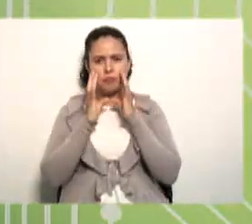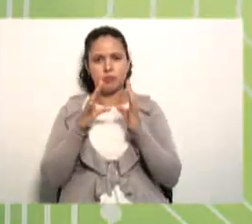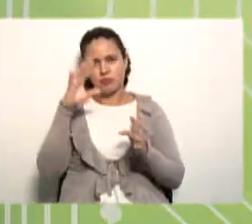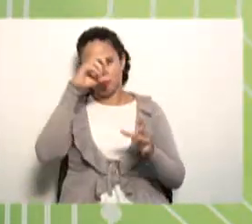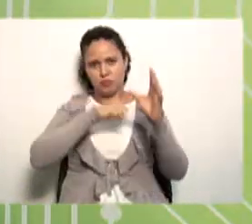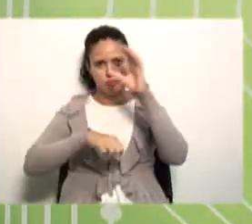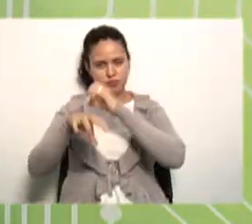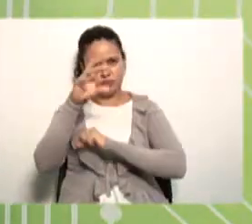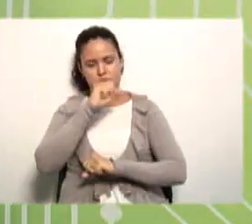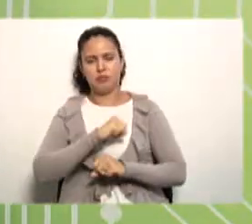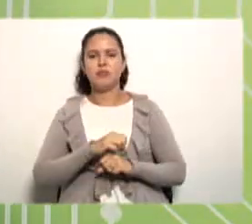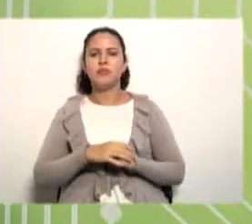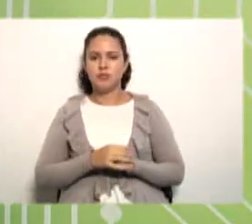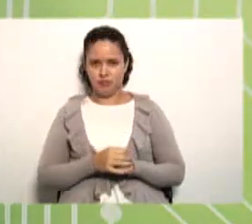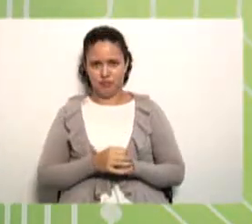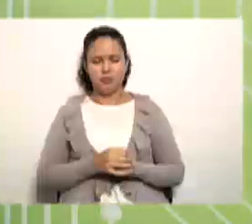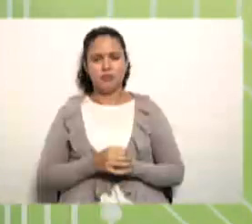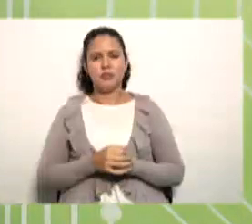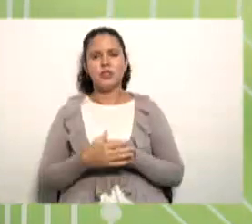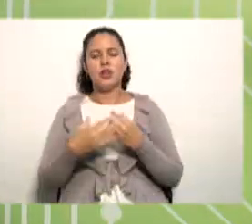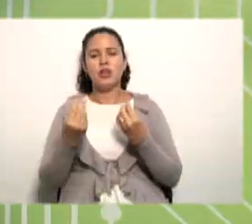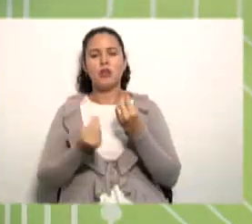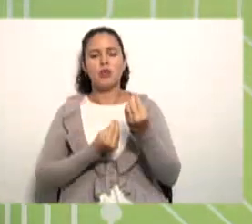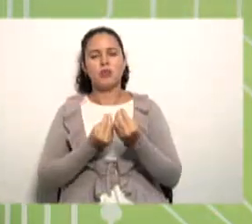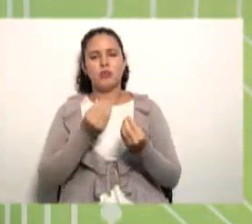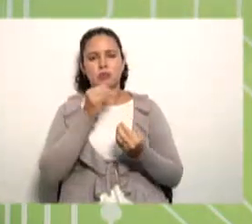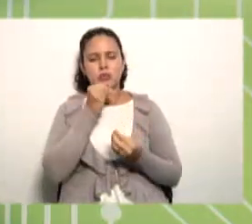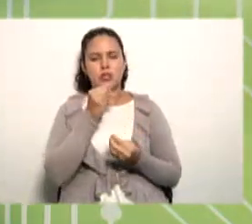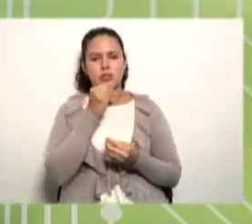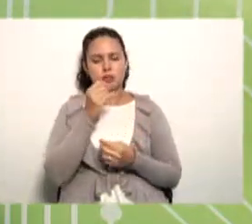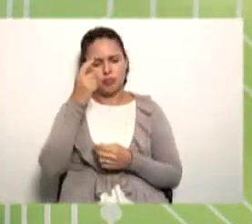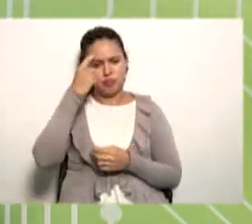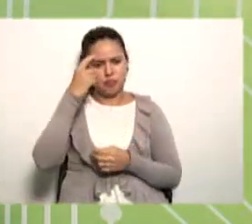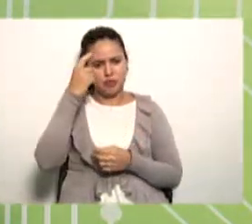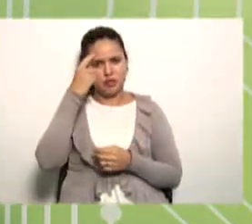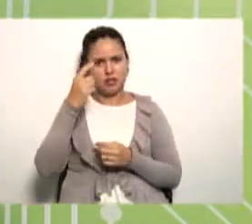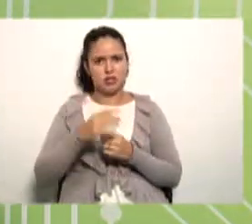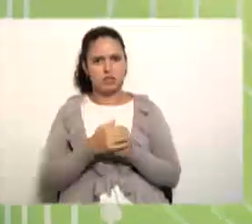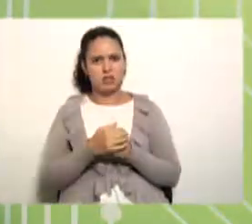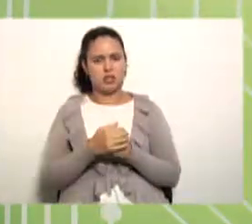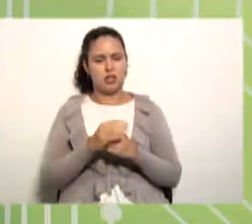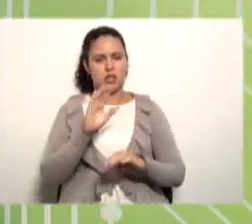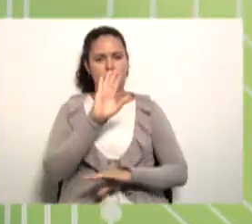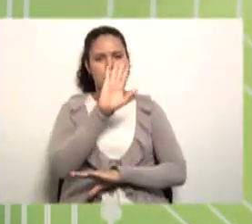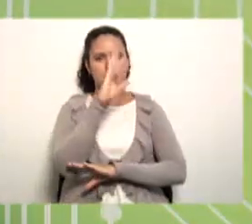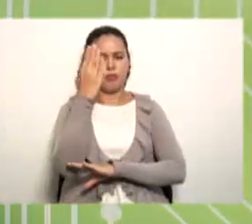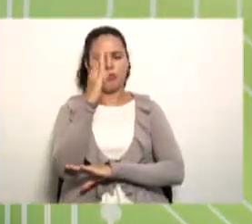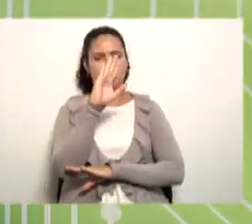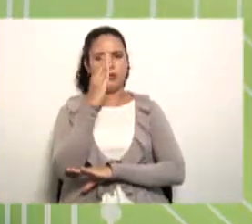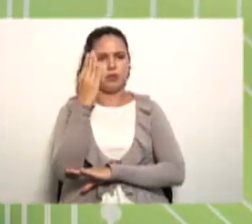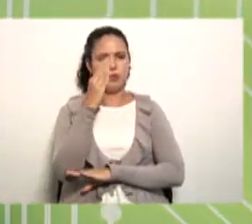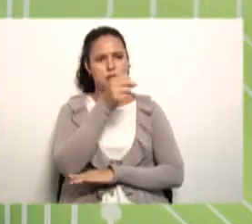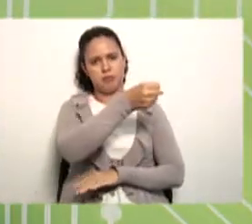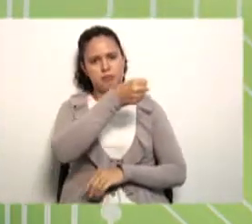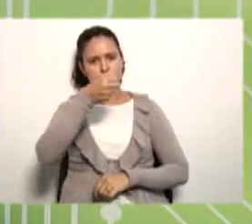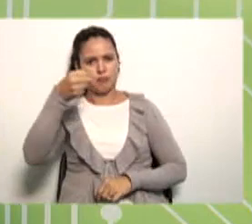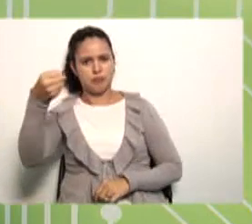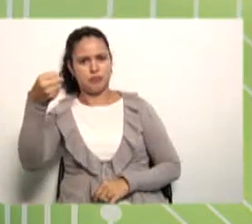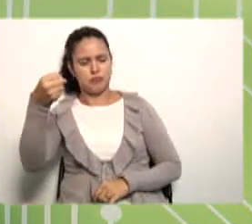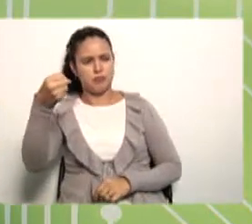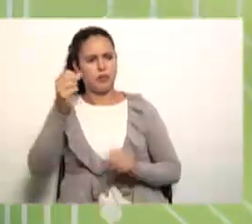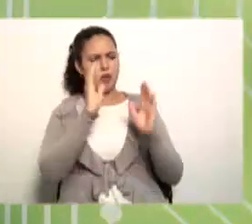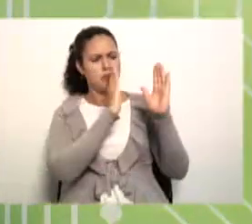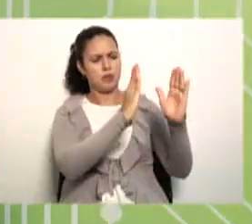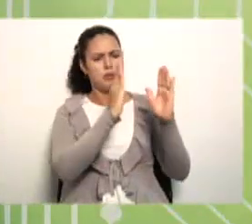isso envolve um trade-off. É como você pensar que você está diante de uma série de portas e você pode atravessar por uma, mas somente por